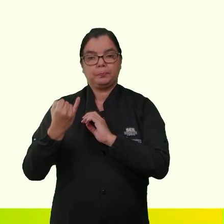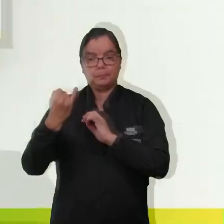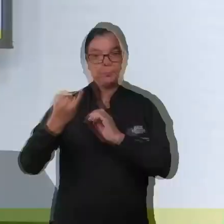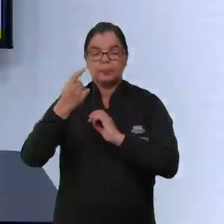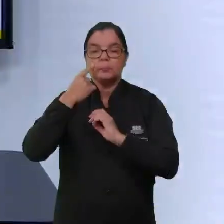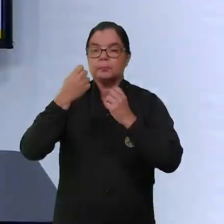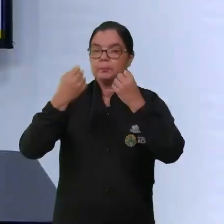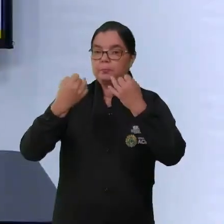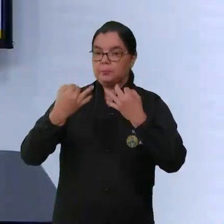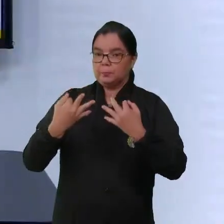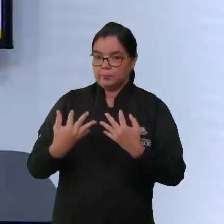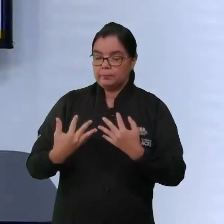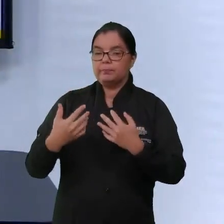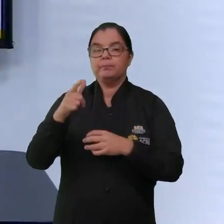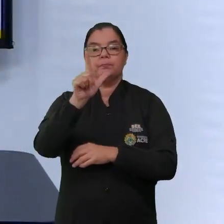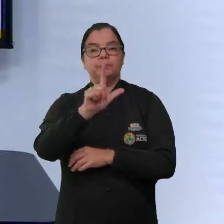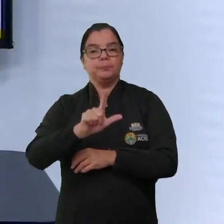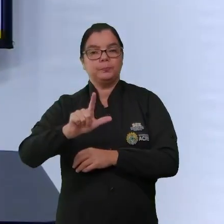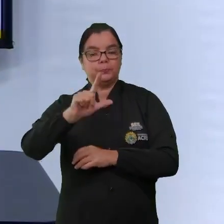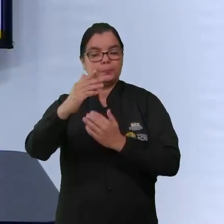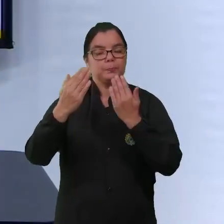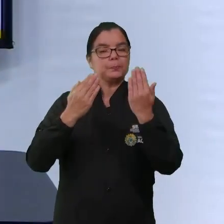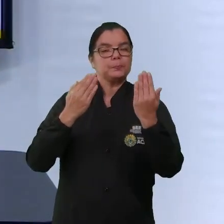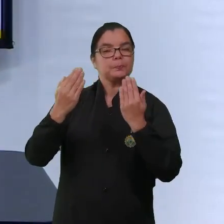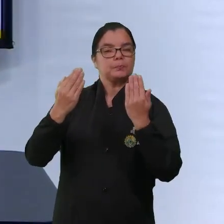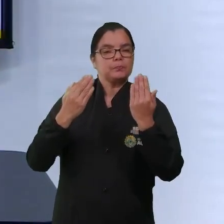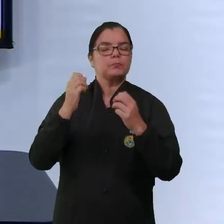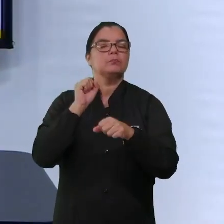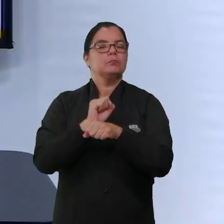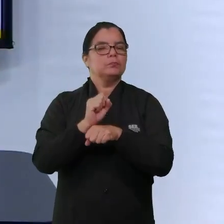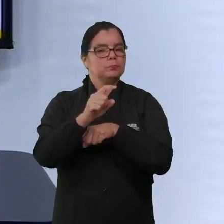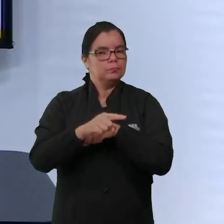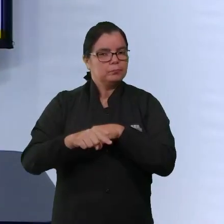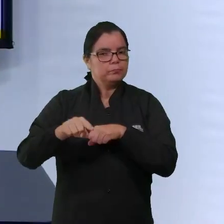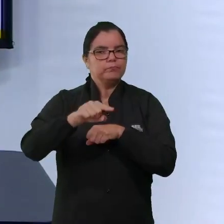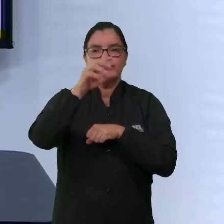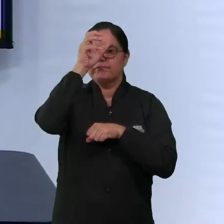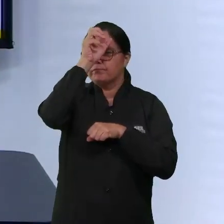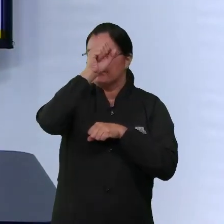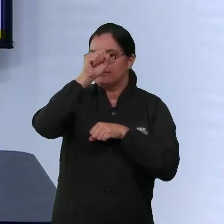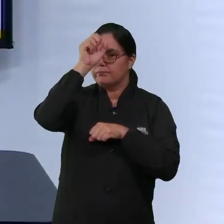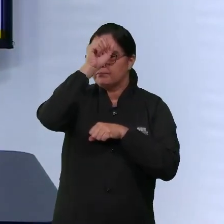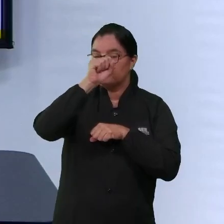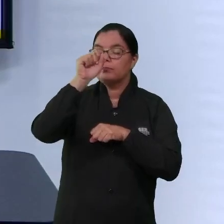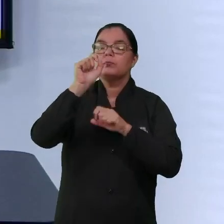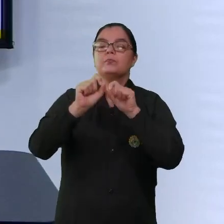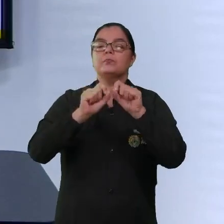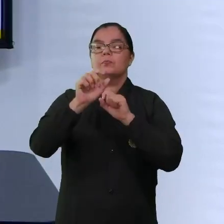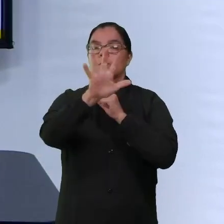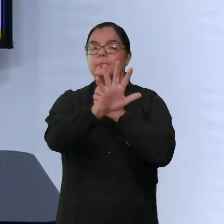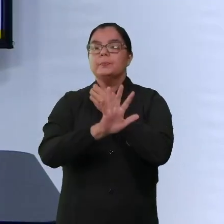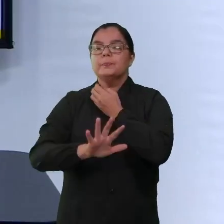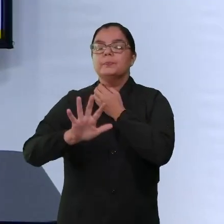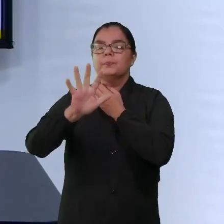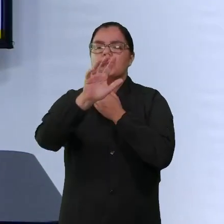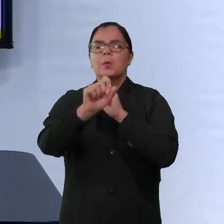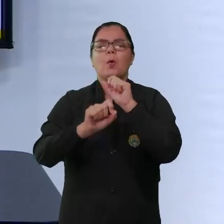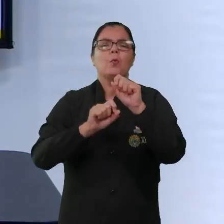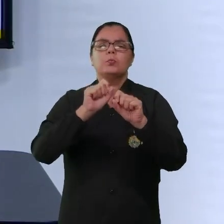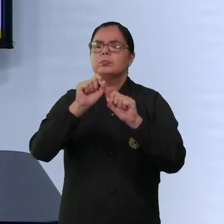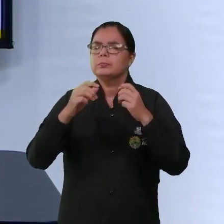nós falamos de literatura comparada, e eu espero que você aprenda isso, é o regionalismo. O que